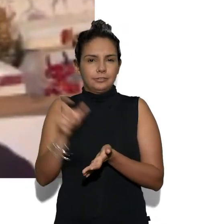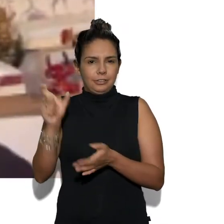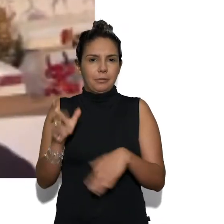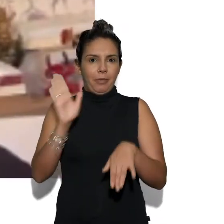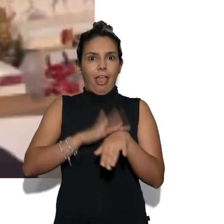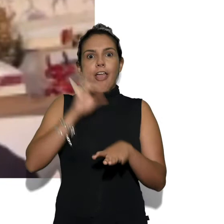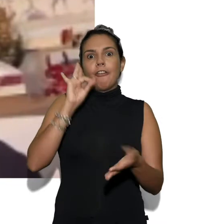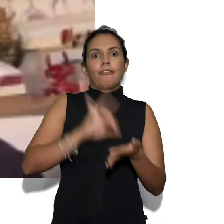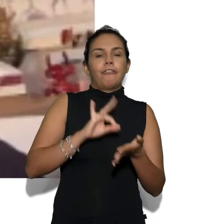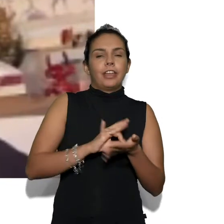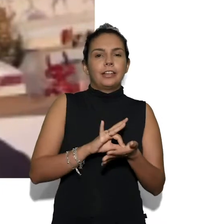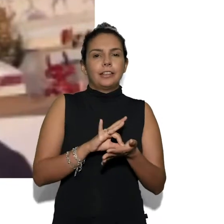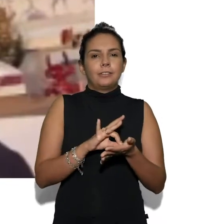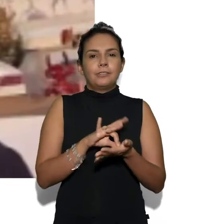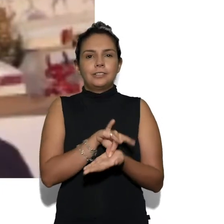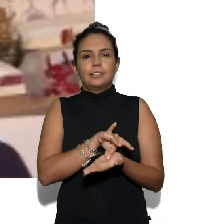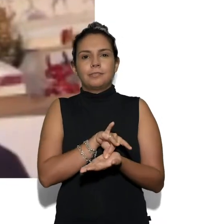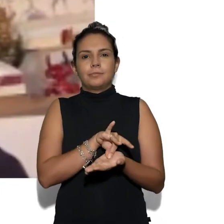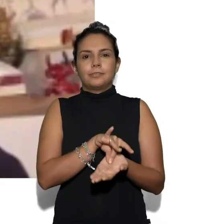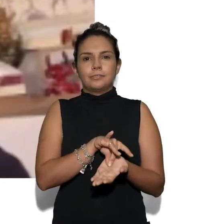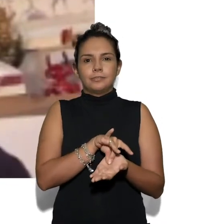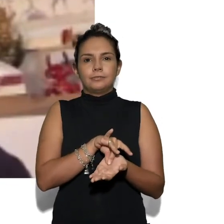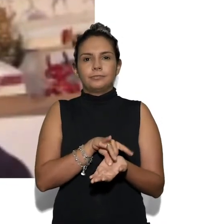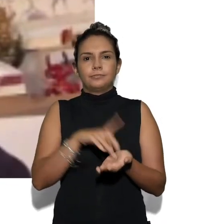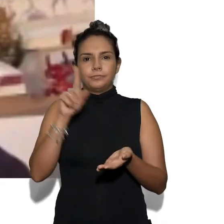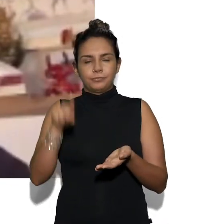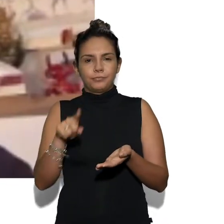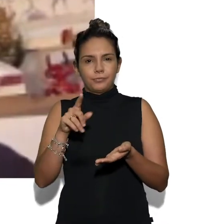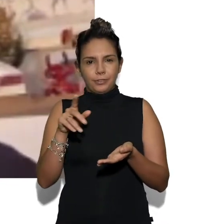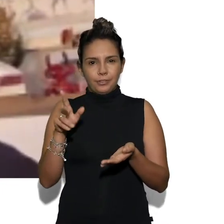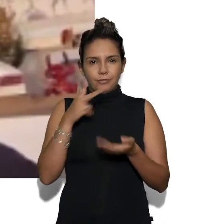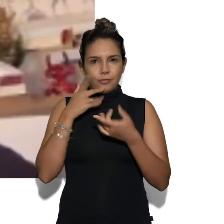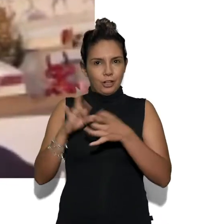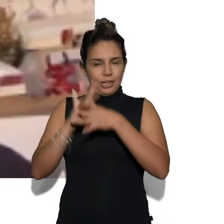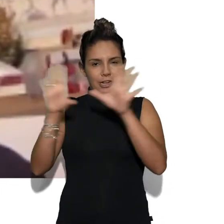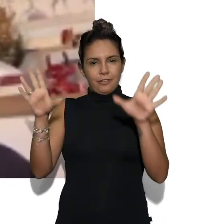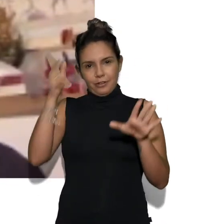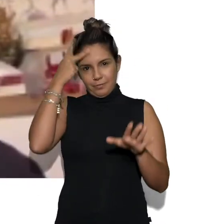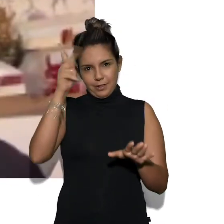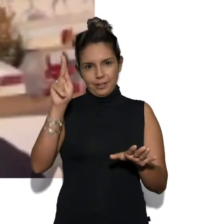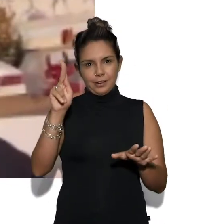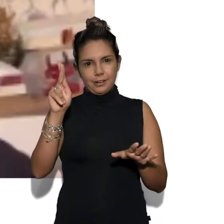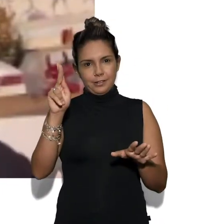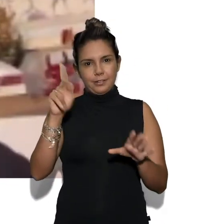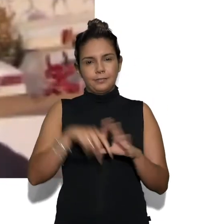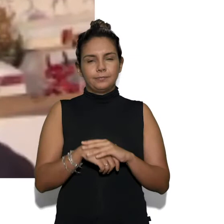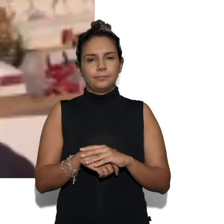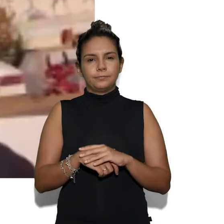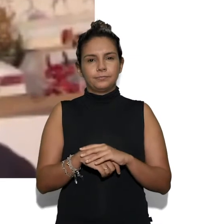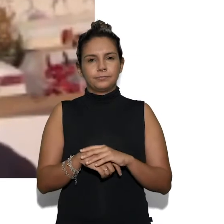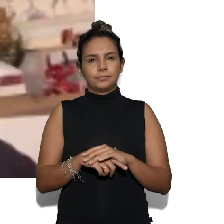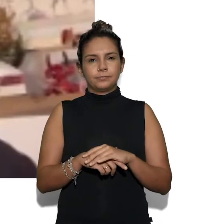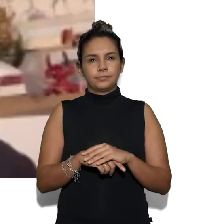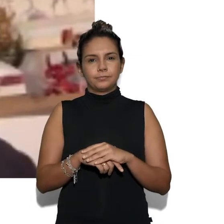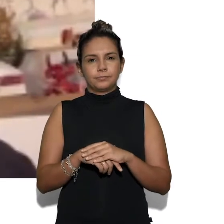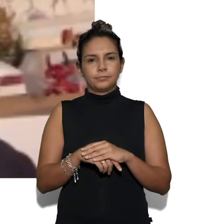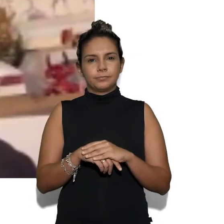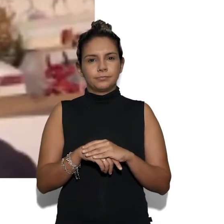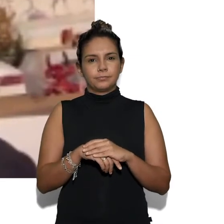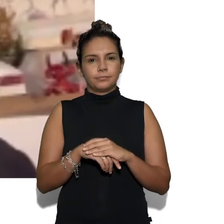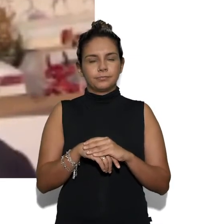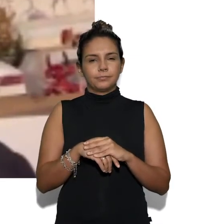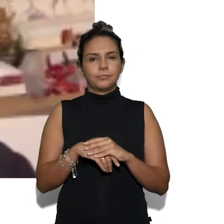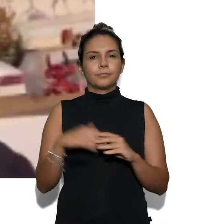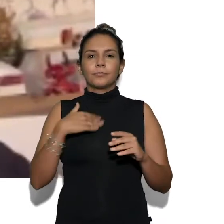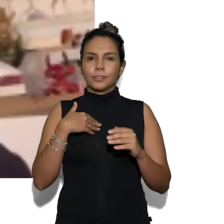mais verdadeira ou menos verdadeira. Ela ficou livre para ser aquilo em que se tornou, não